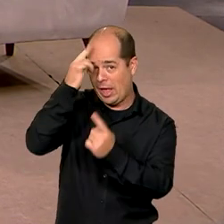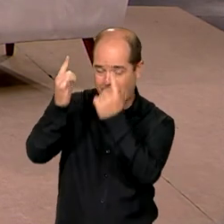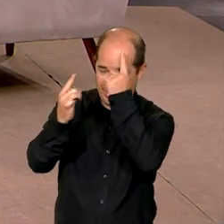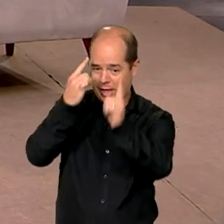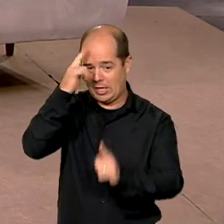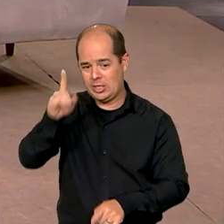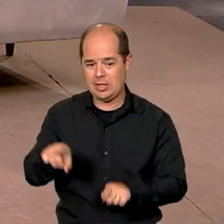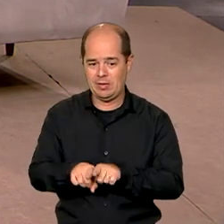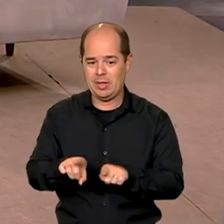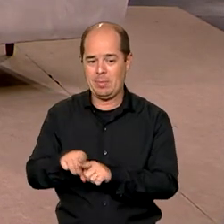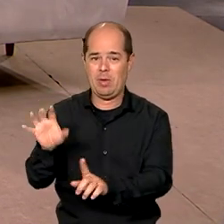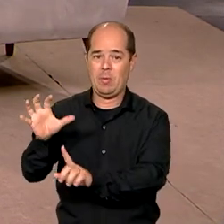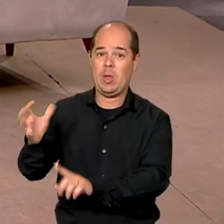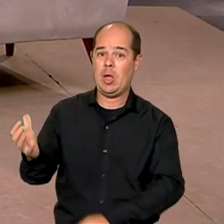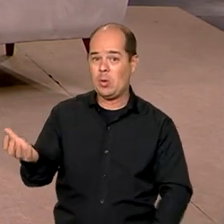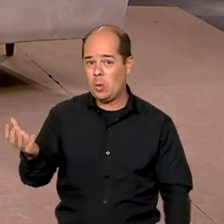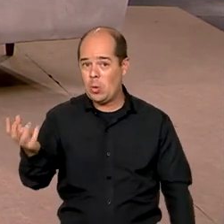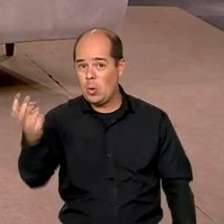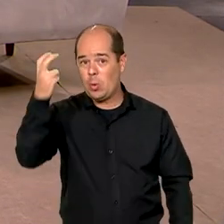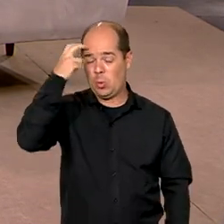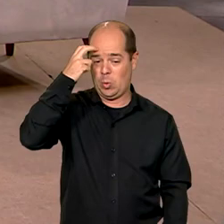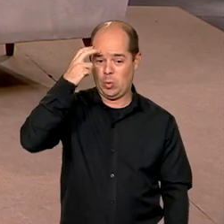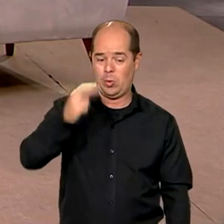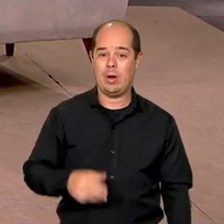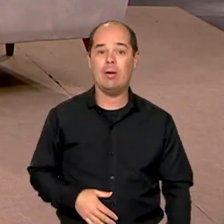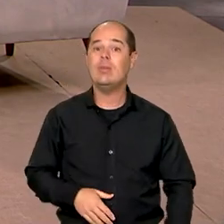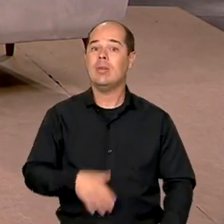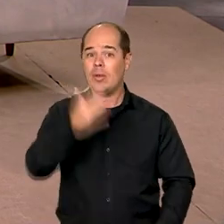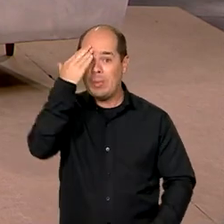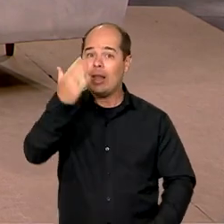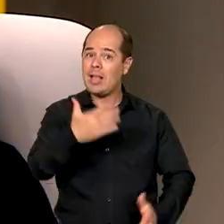Obrigado, convido a todos para estar em Belém nesses dias para a gente